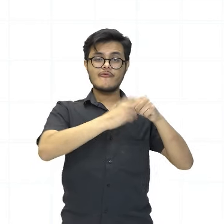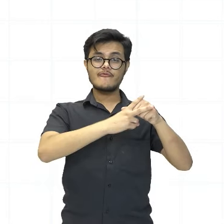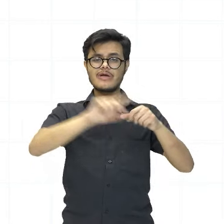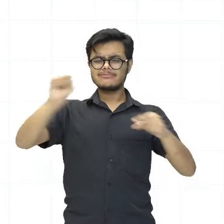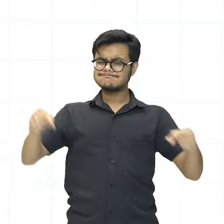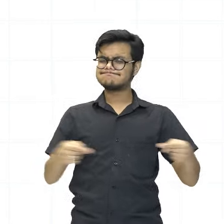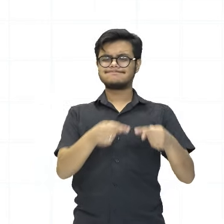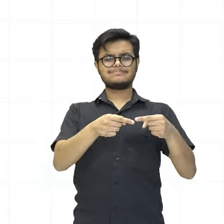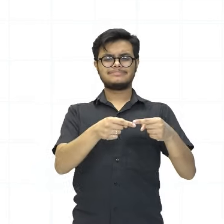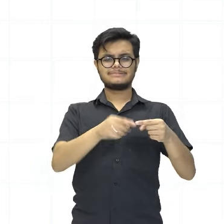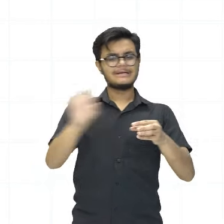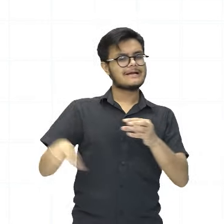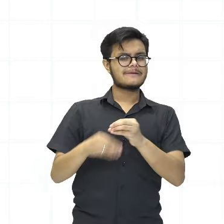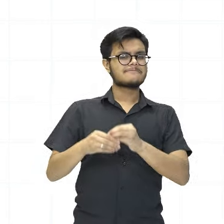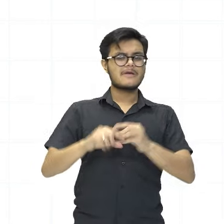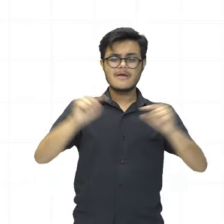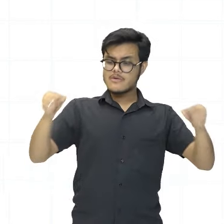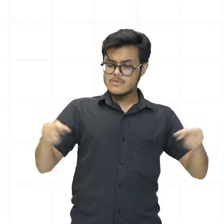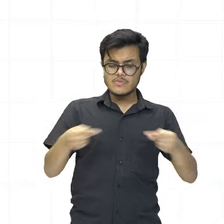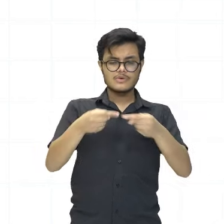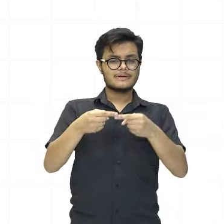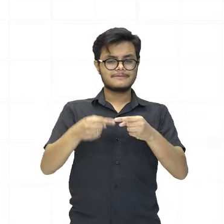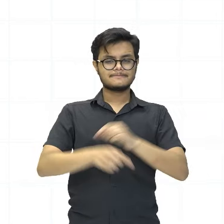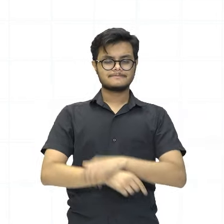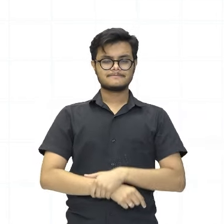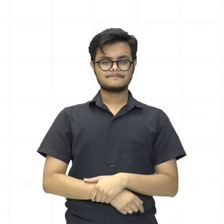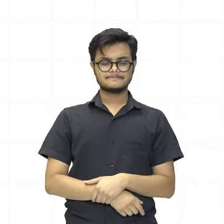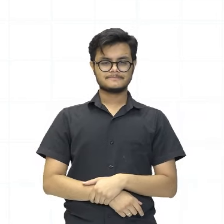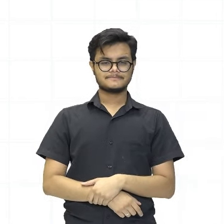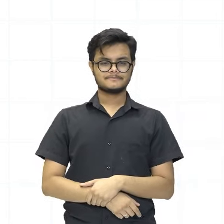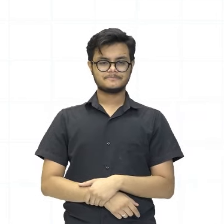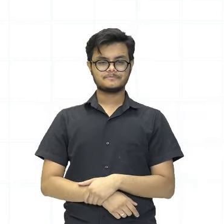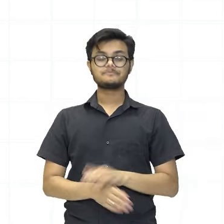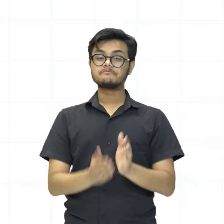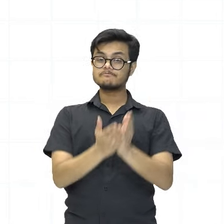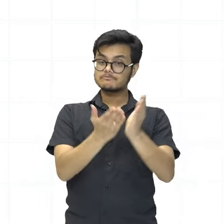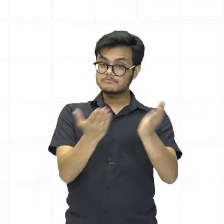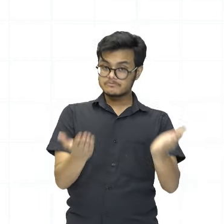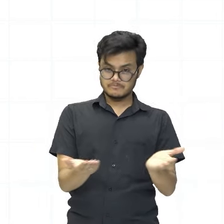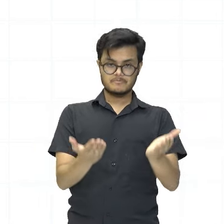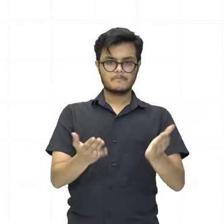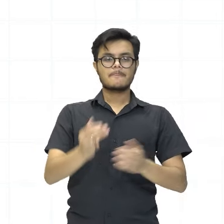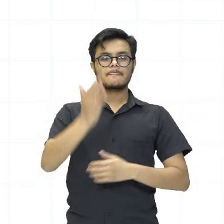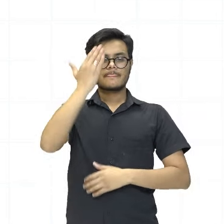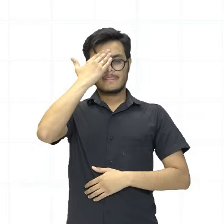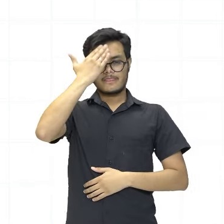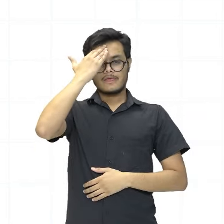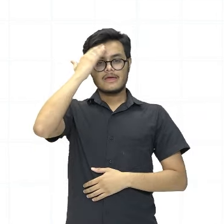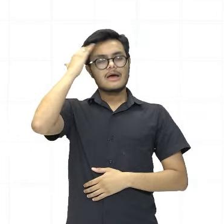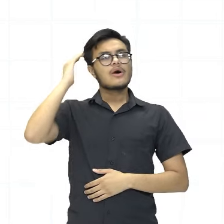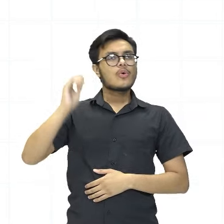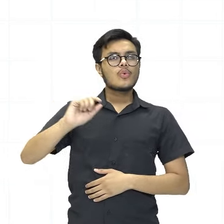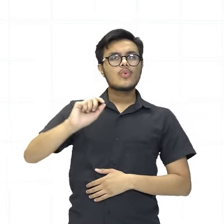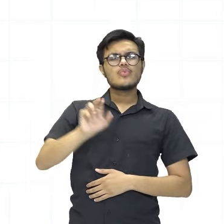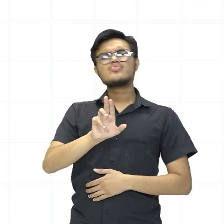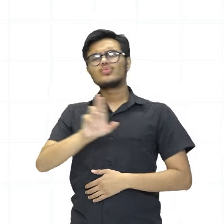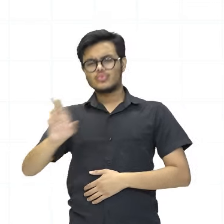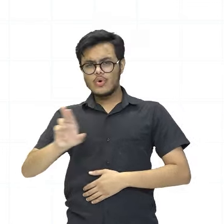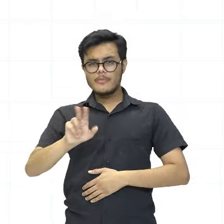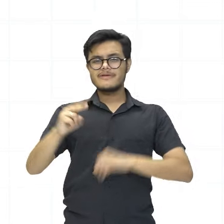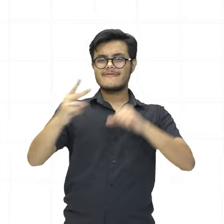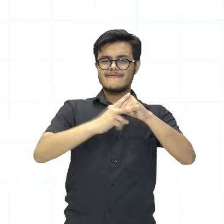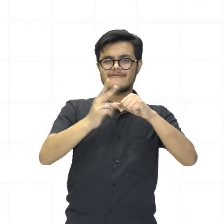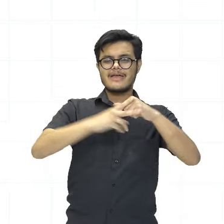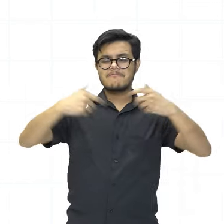complemento Ok E aí o nome desse complemento né esse tipo de verbo tem um